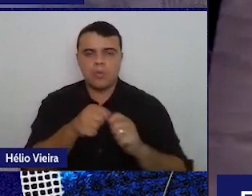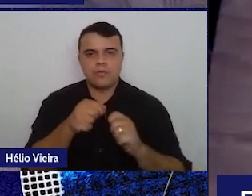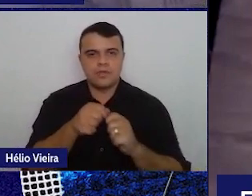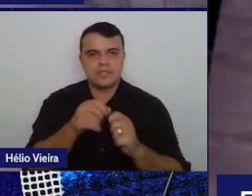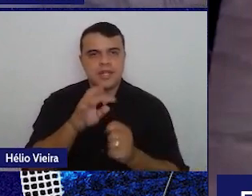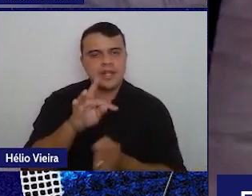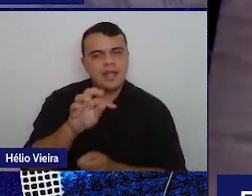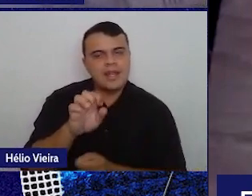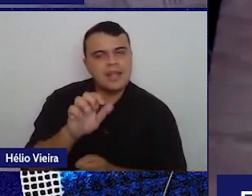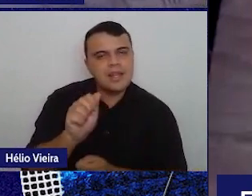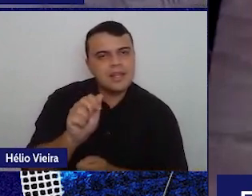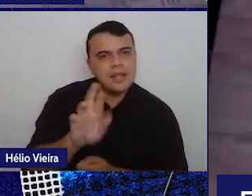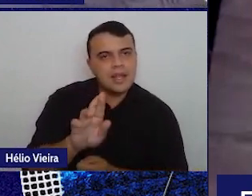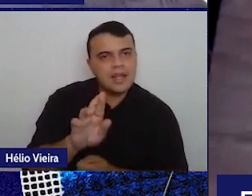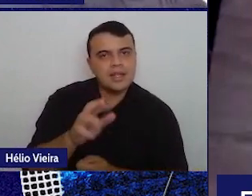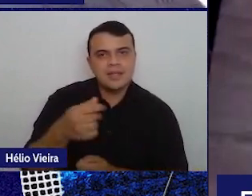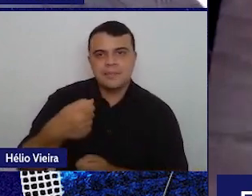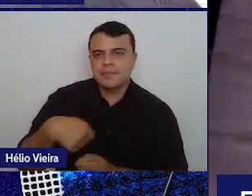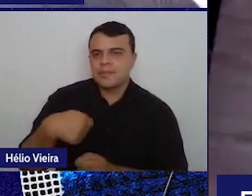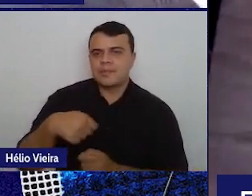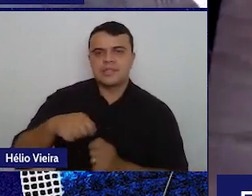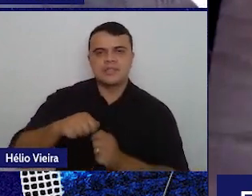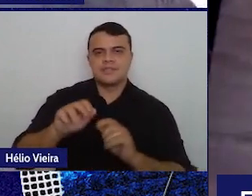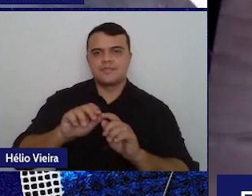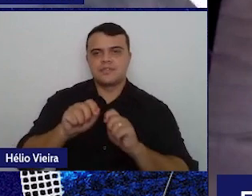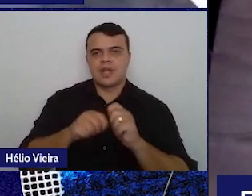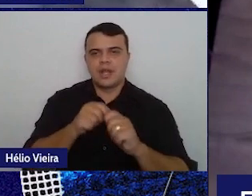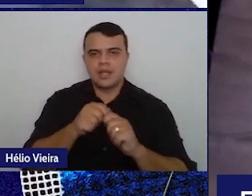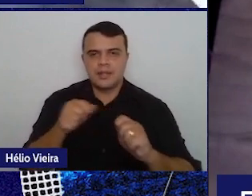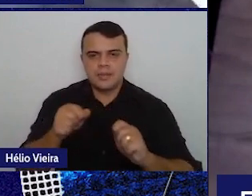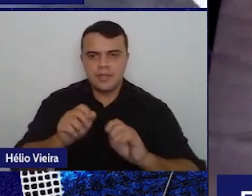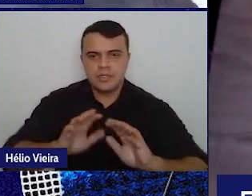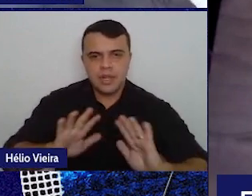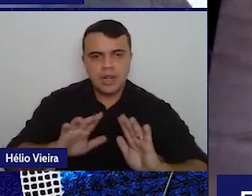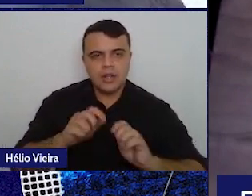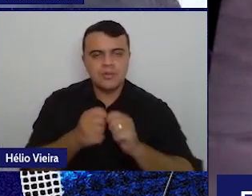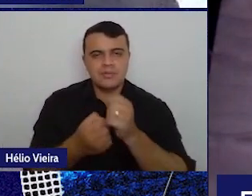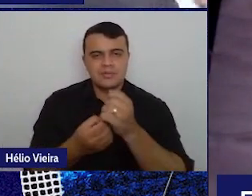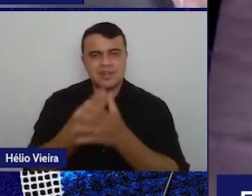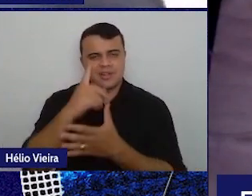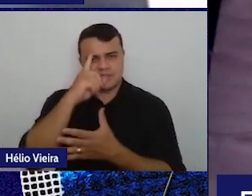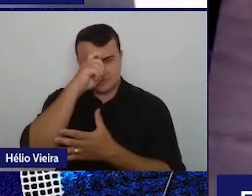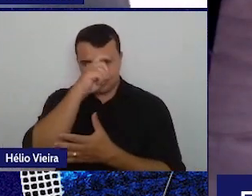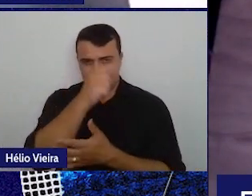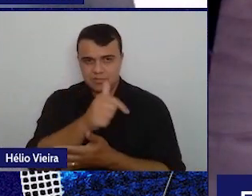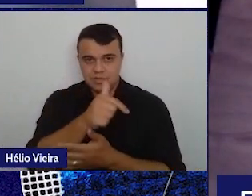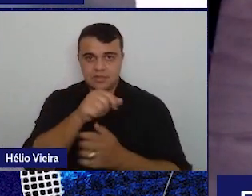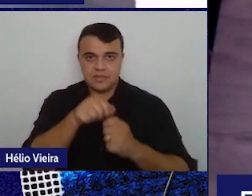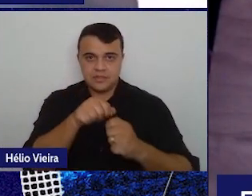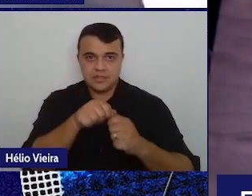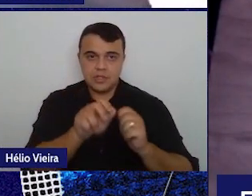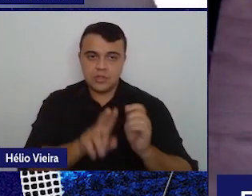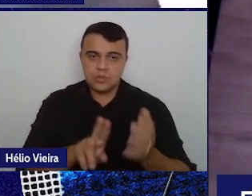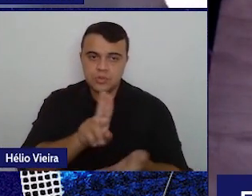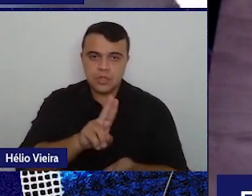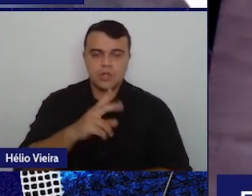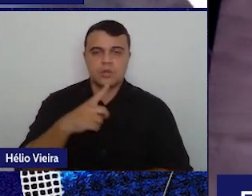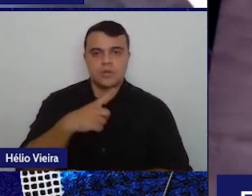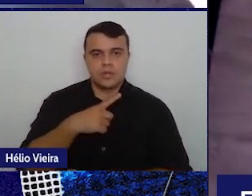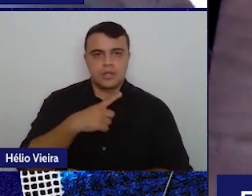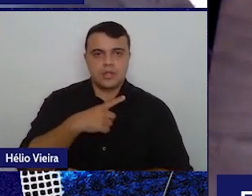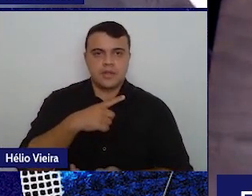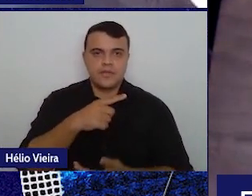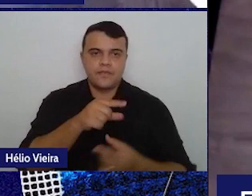tearzinho? Para não ter que fazer arremate, para não criar dificuldades, a gente vai trabalhar usando a